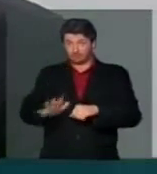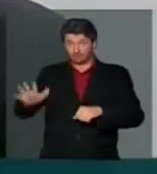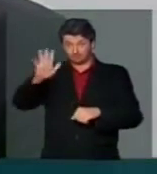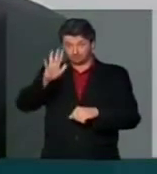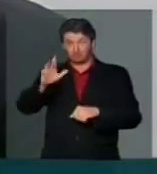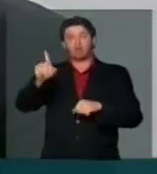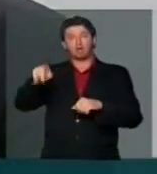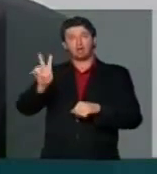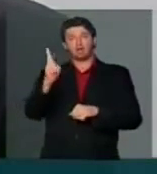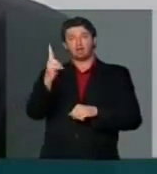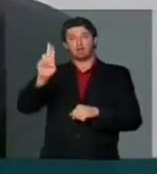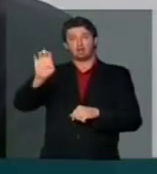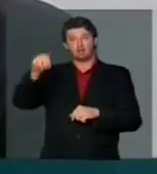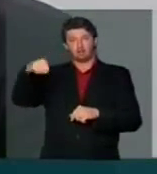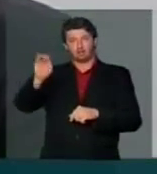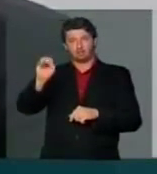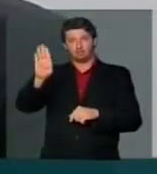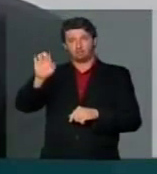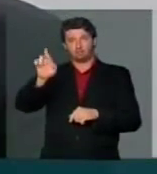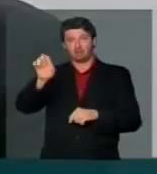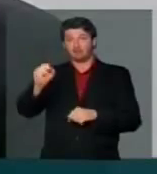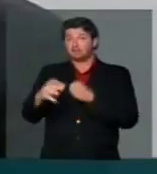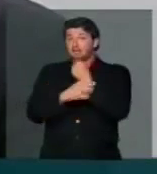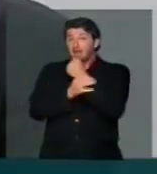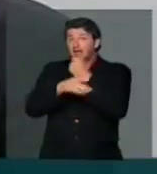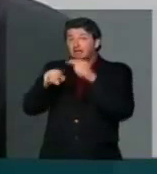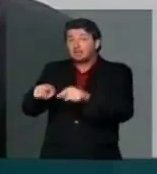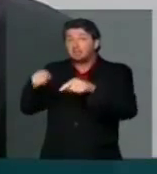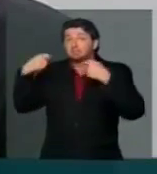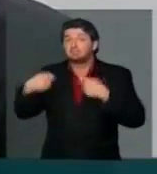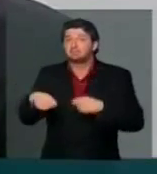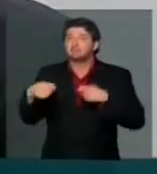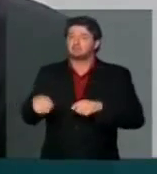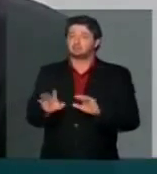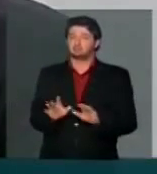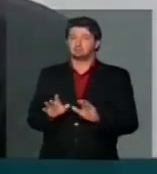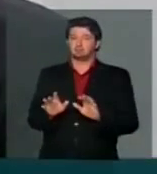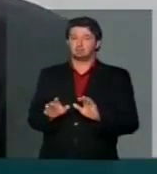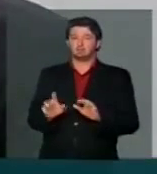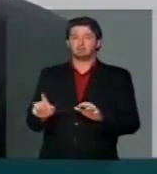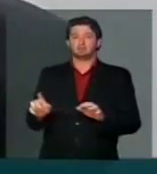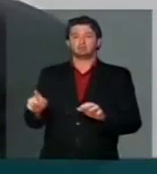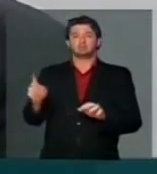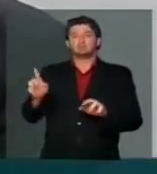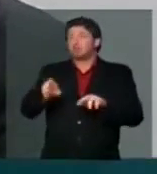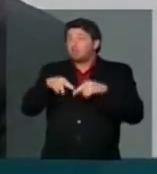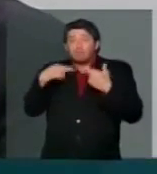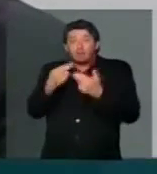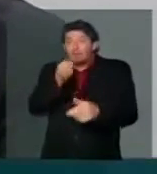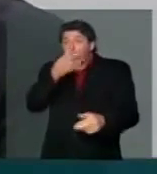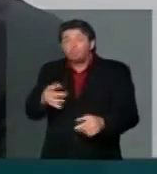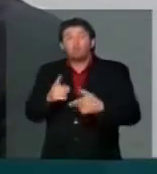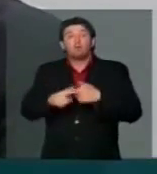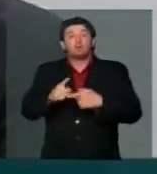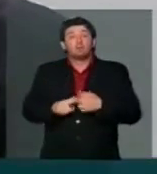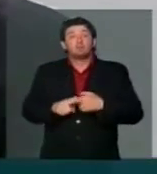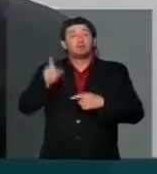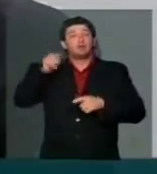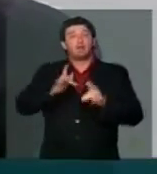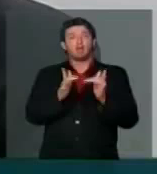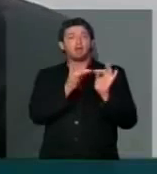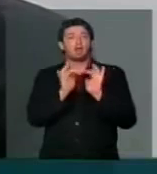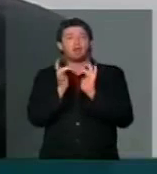projeto Hemobras. Esse projeto precisa ser garantido. Ponto. Essa, então, é uma reunião muito bem-vinda, porque é uma reunião de